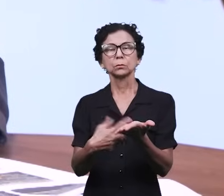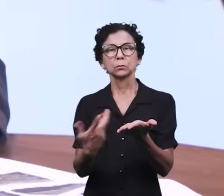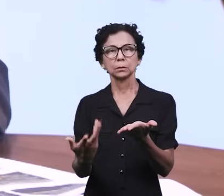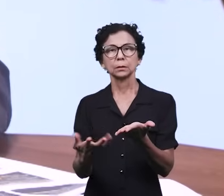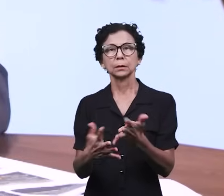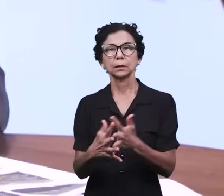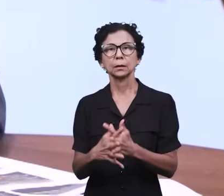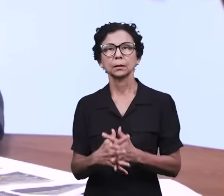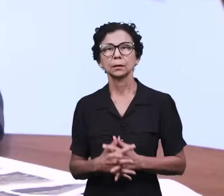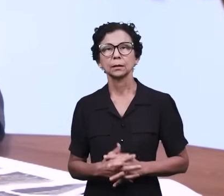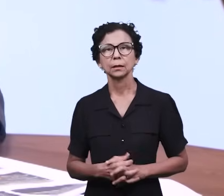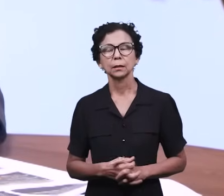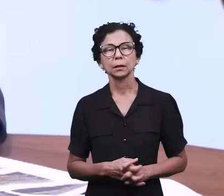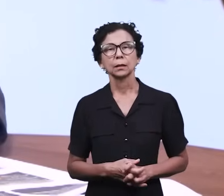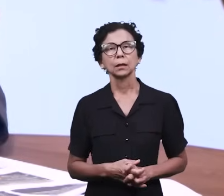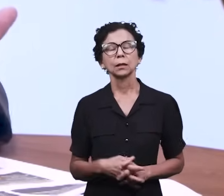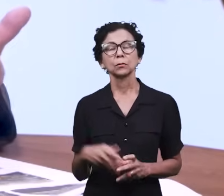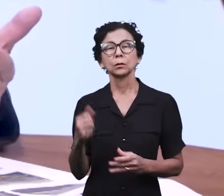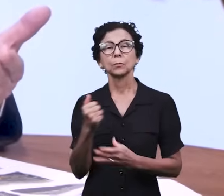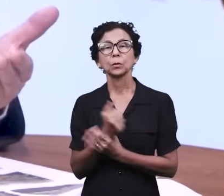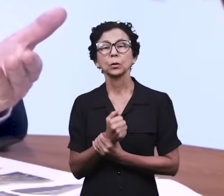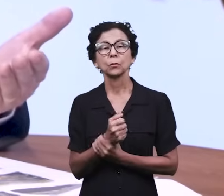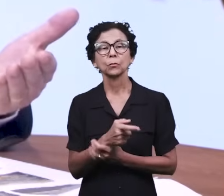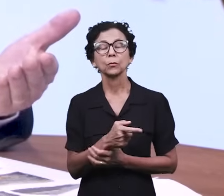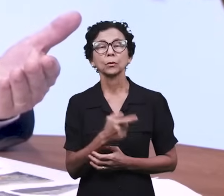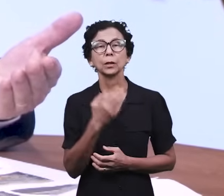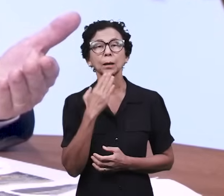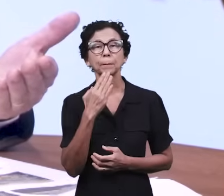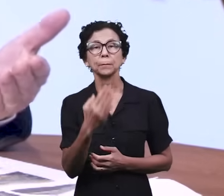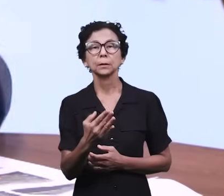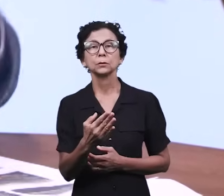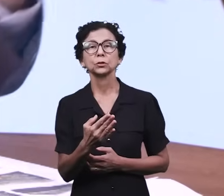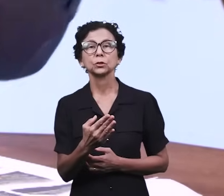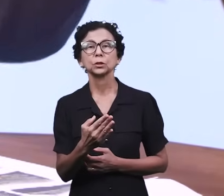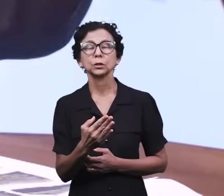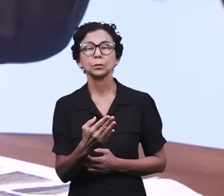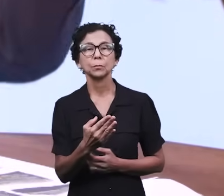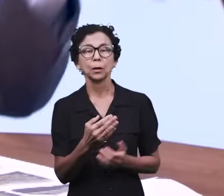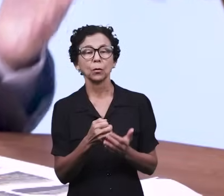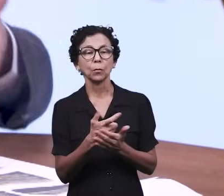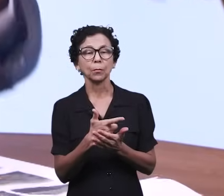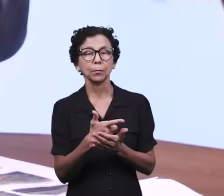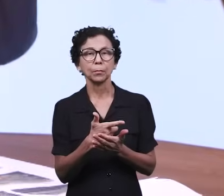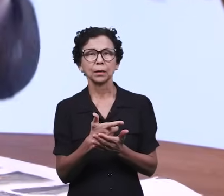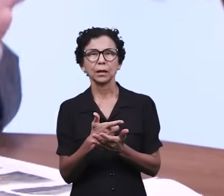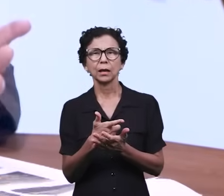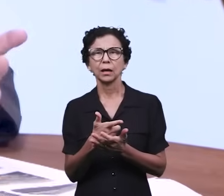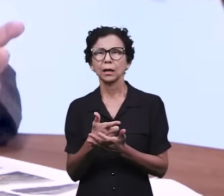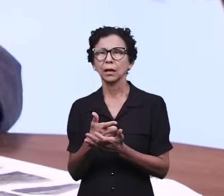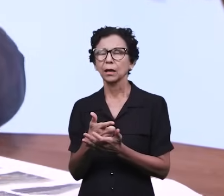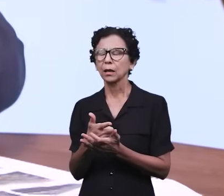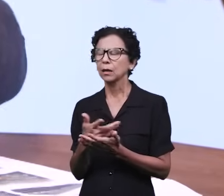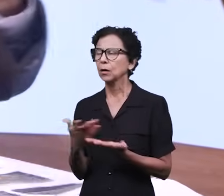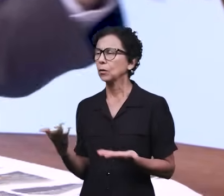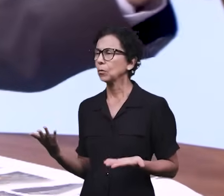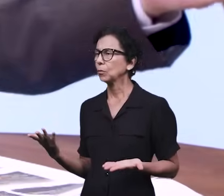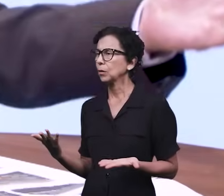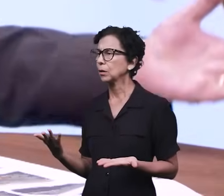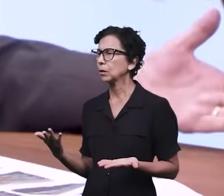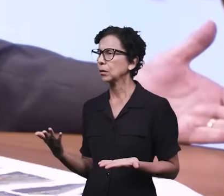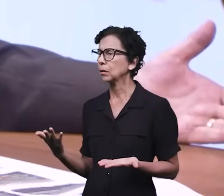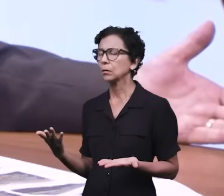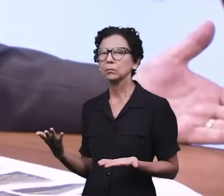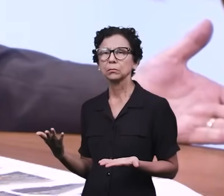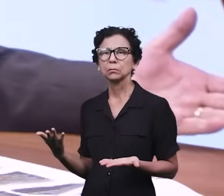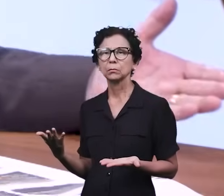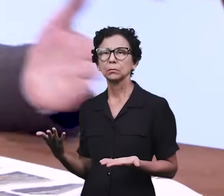os aliados disseram assim: o que é isso entre nós? Você pode tomar a terra, você é um príncipe de